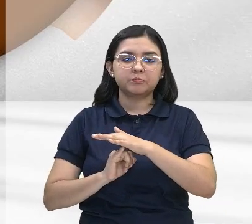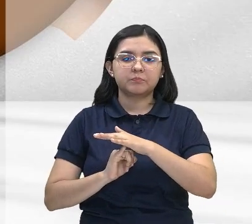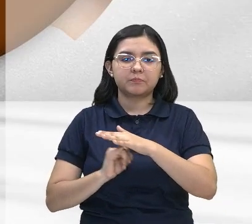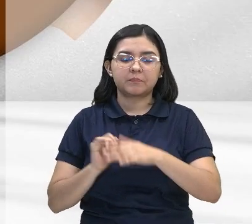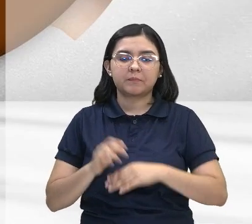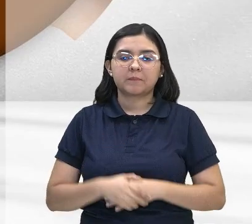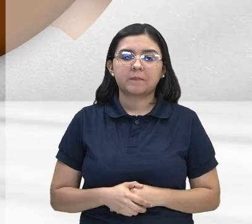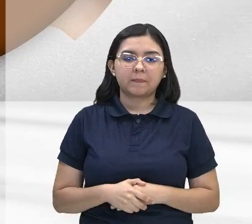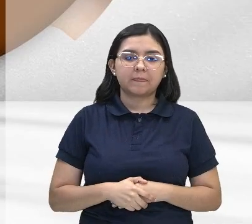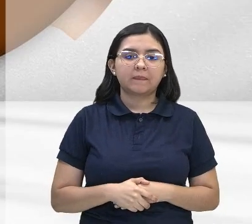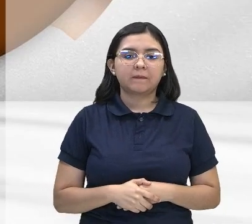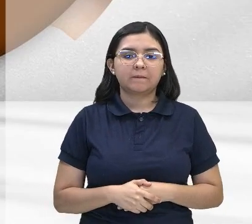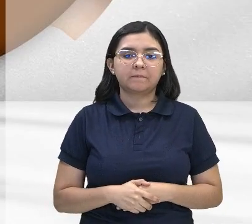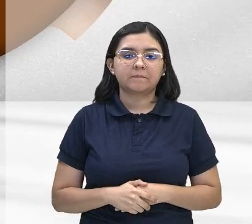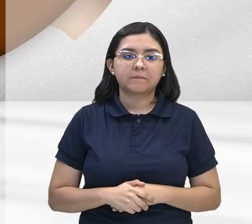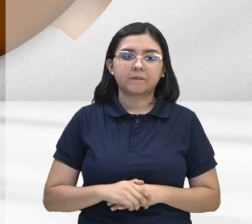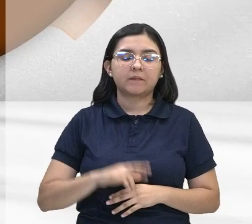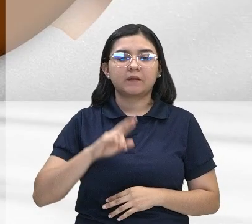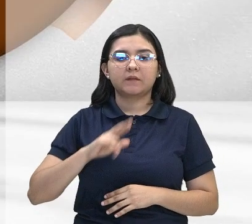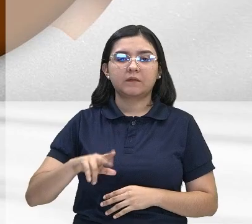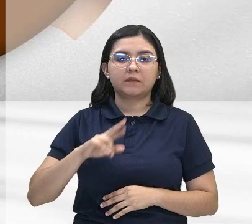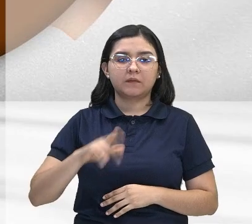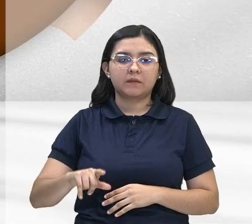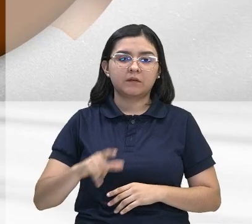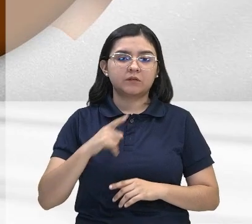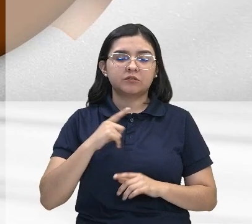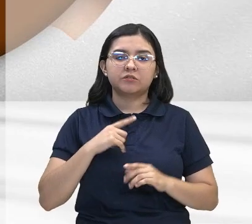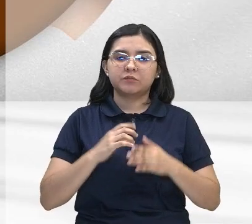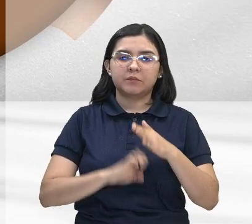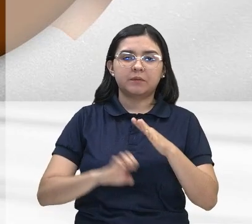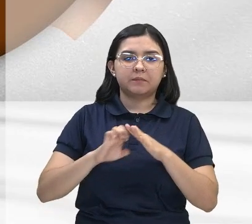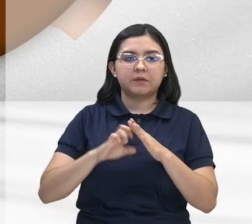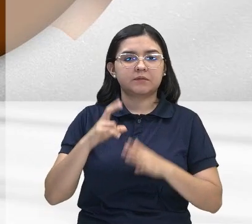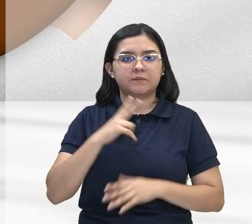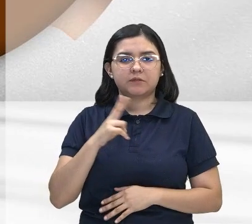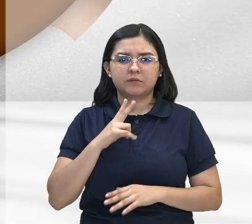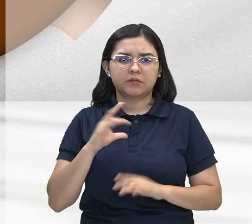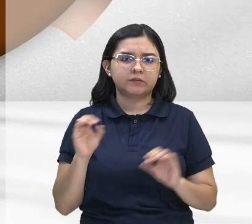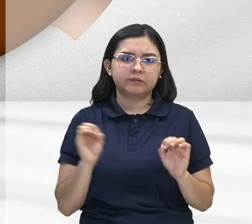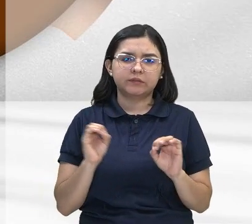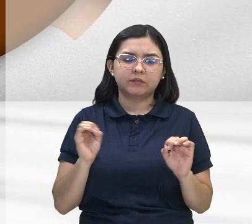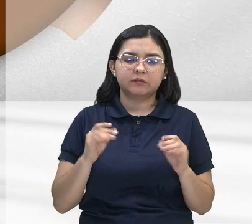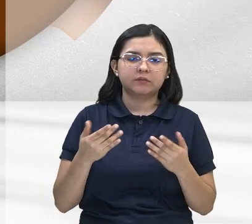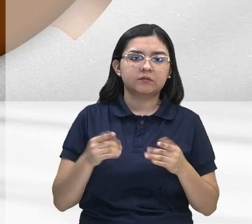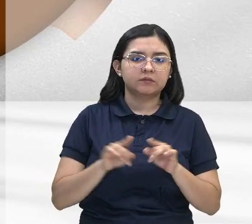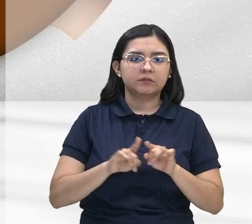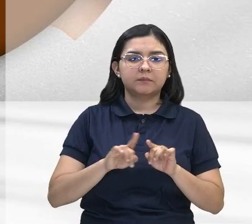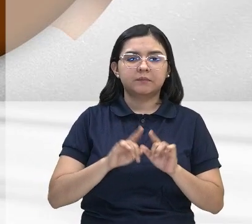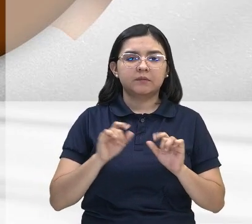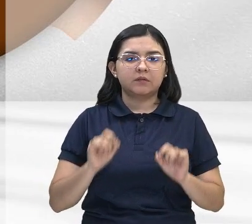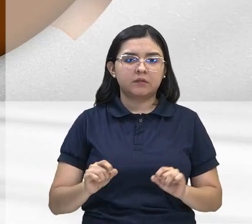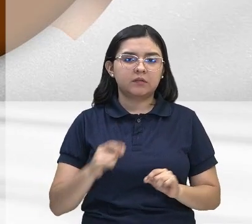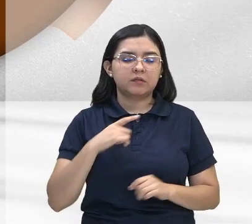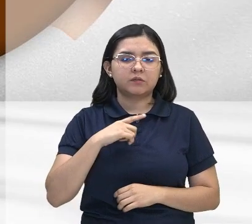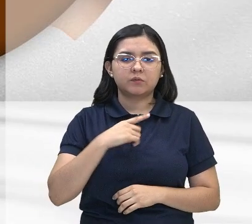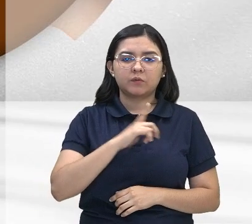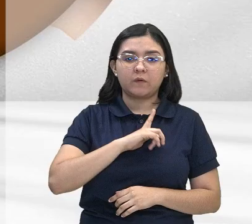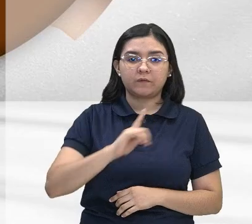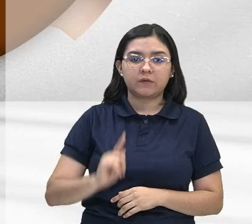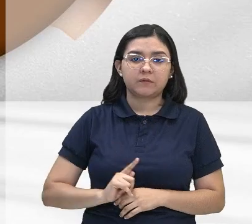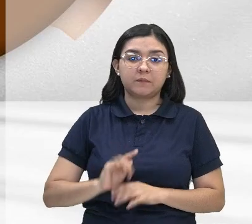iniciativa privada. Sim, elas não são de nenhuma empresa particular, de nenhuma empresa privada.